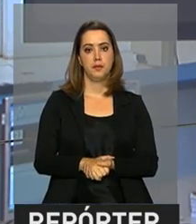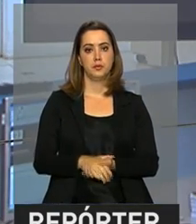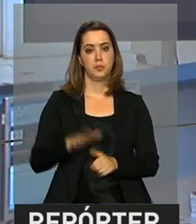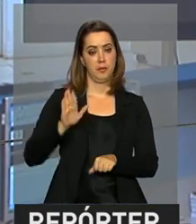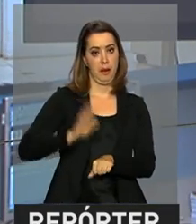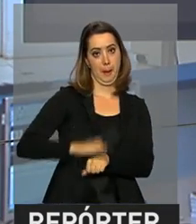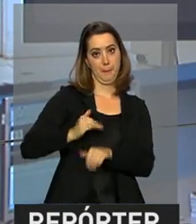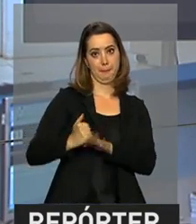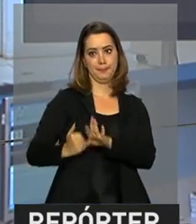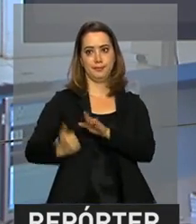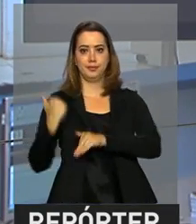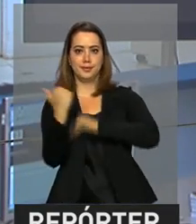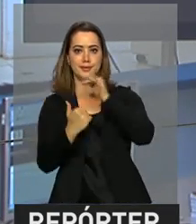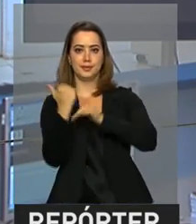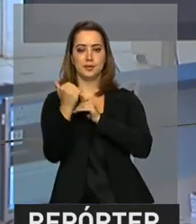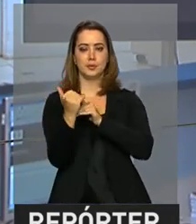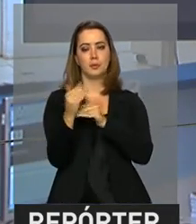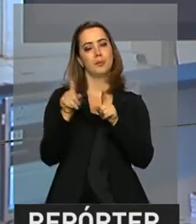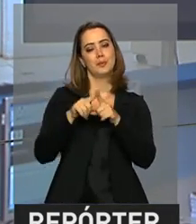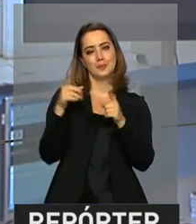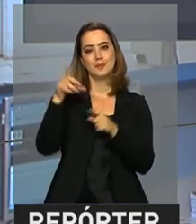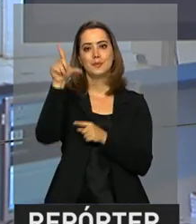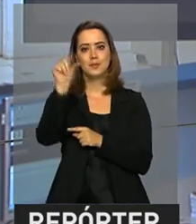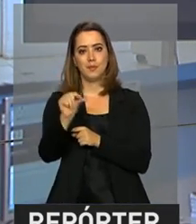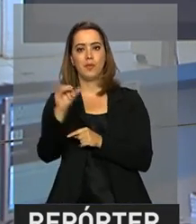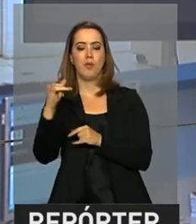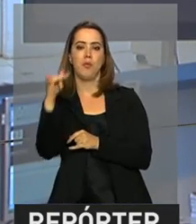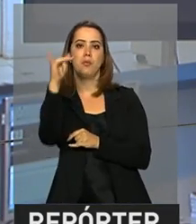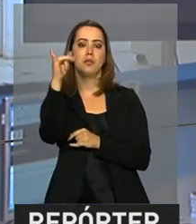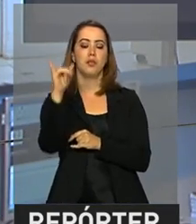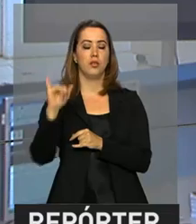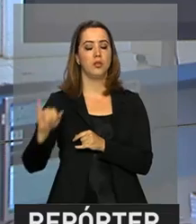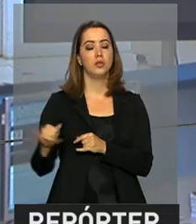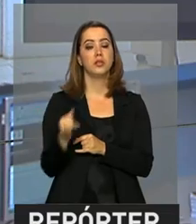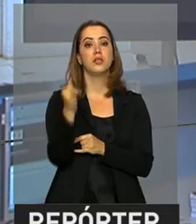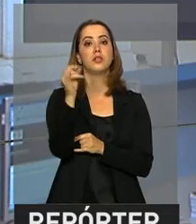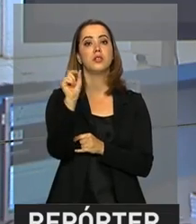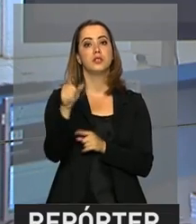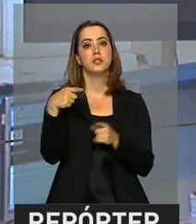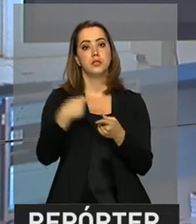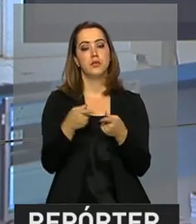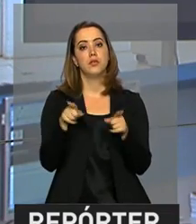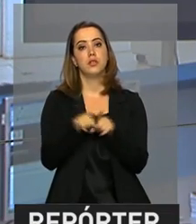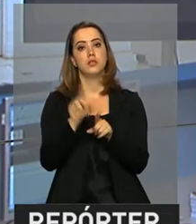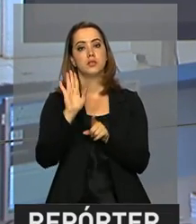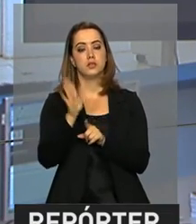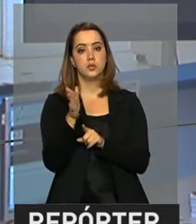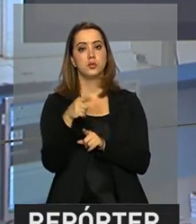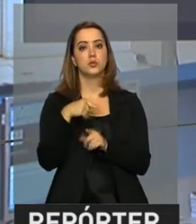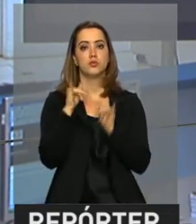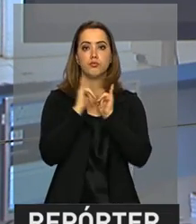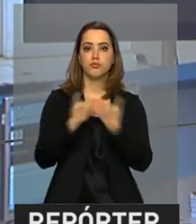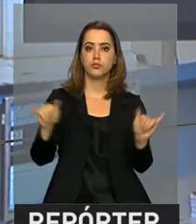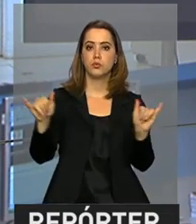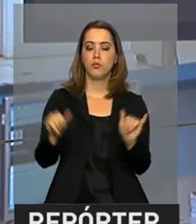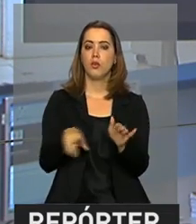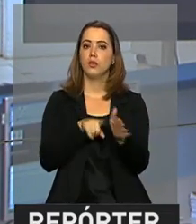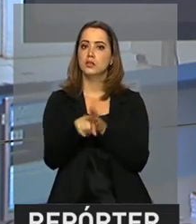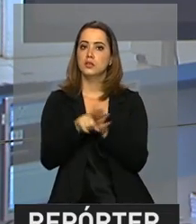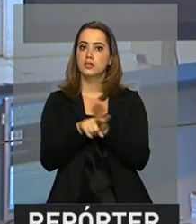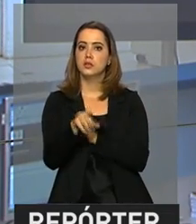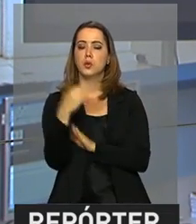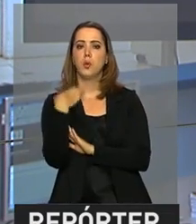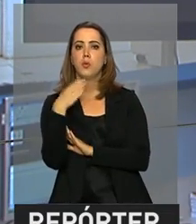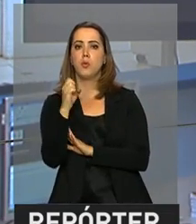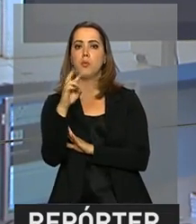Maior crescimento e menor inflação em 2017. A expectativa foi divulgada no último boletim Focus do Banco Central. E a indústria também